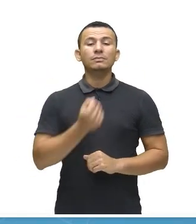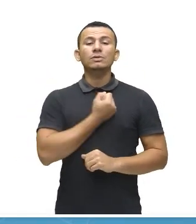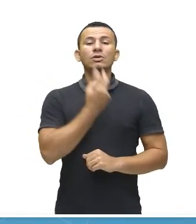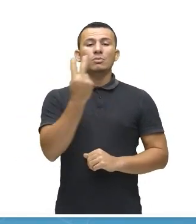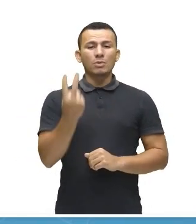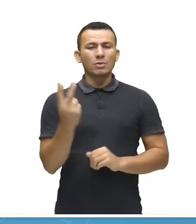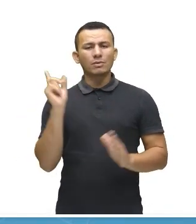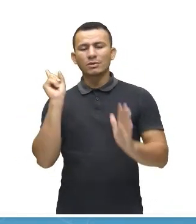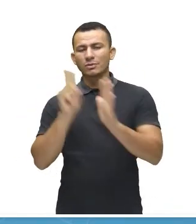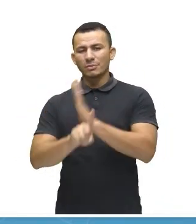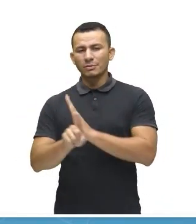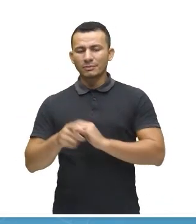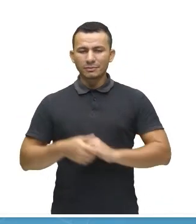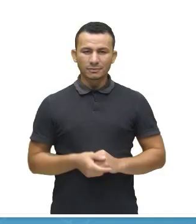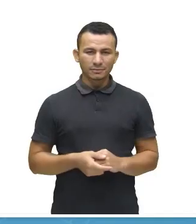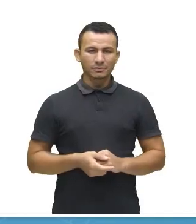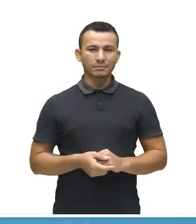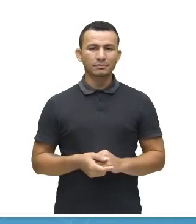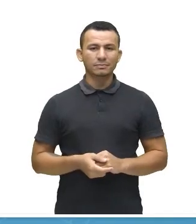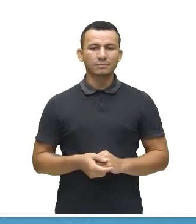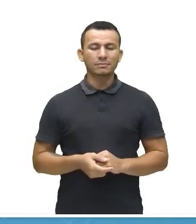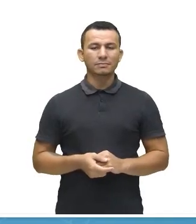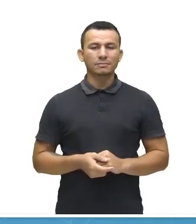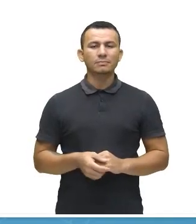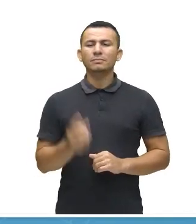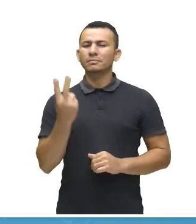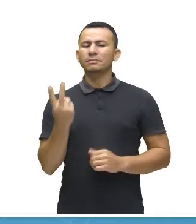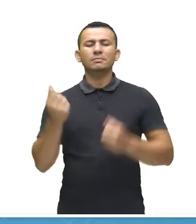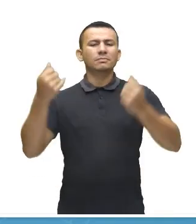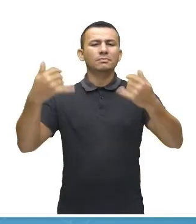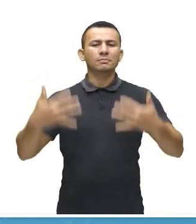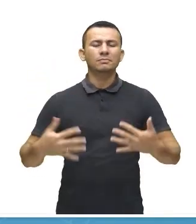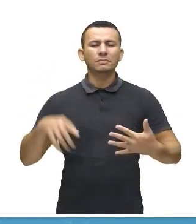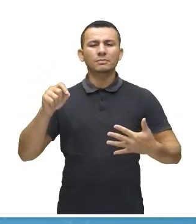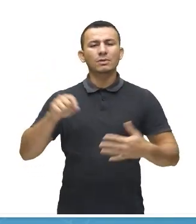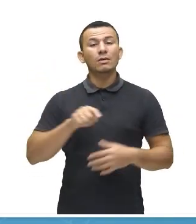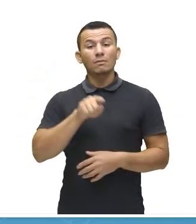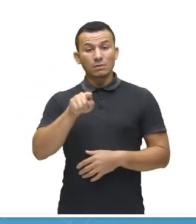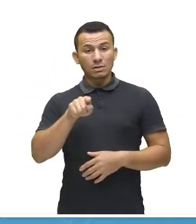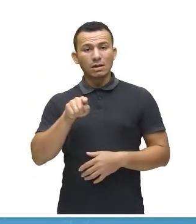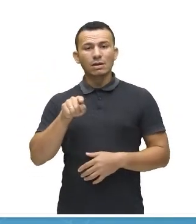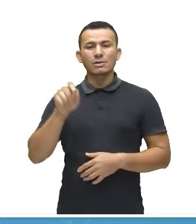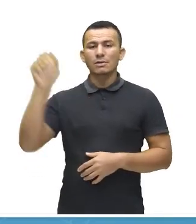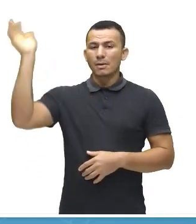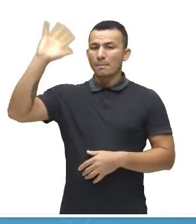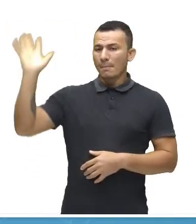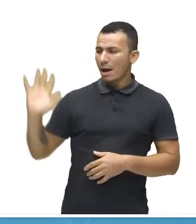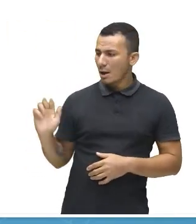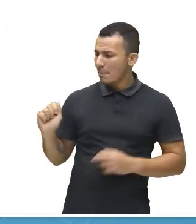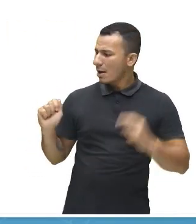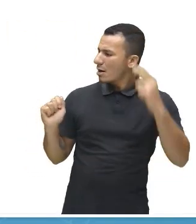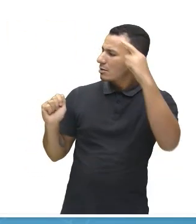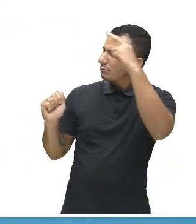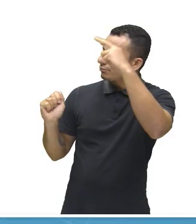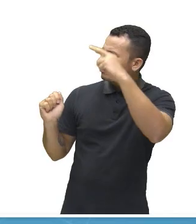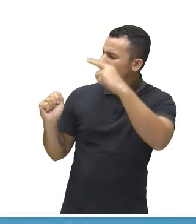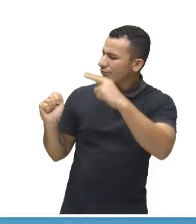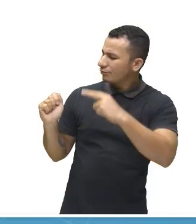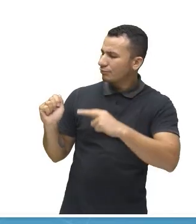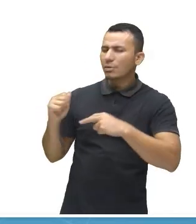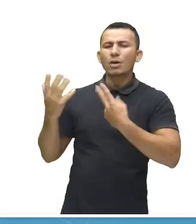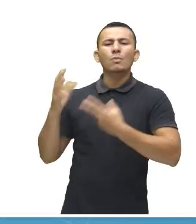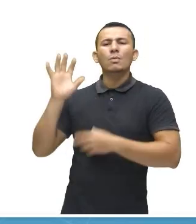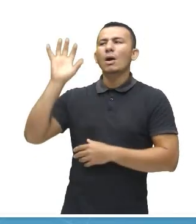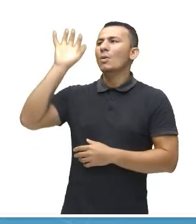que a gente tinha que fazer, tá? Na segunda questão, a gente tinha só que olhar o mapa e identificar a qual região